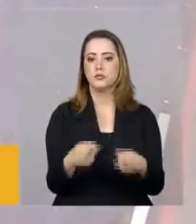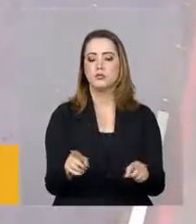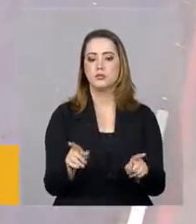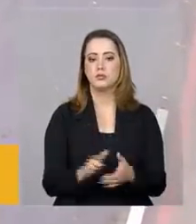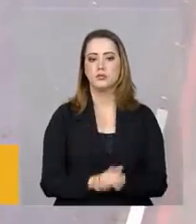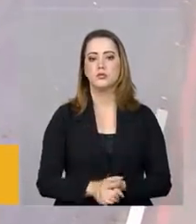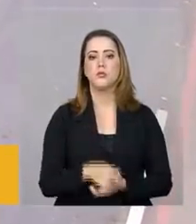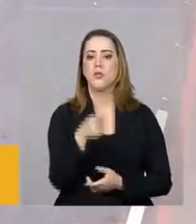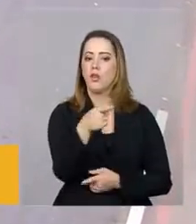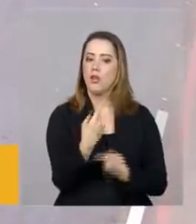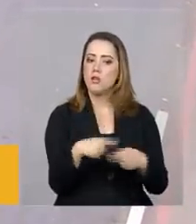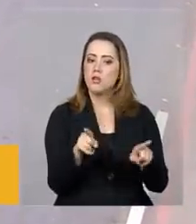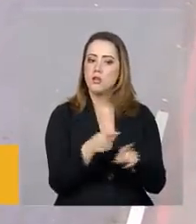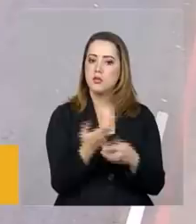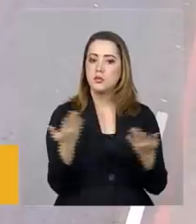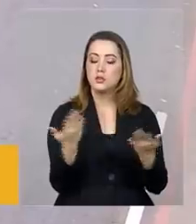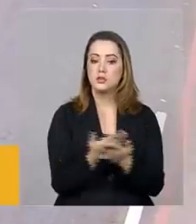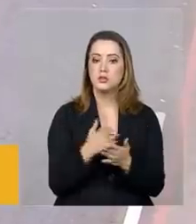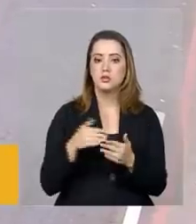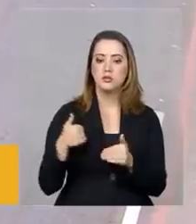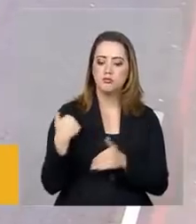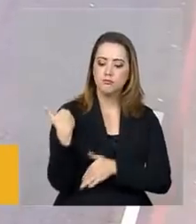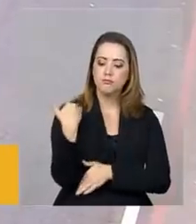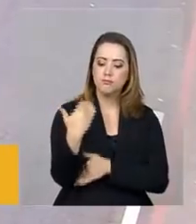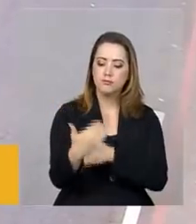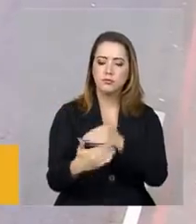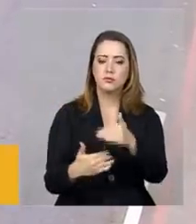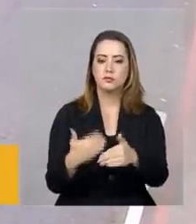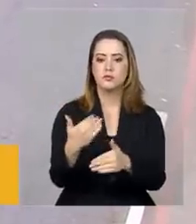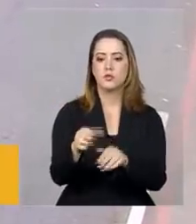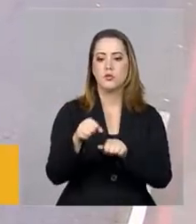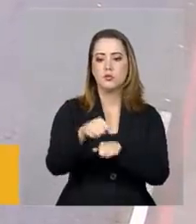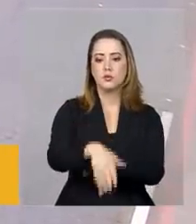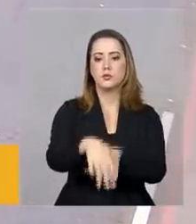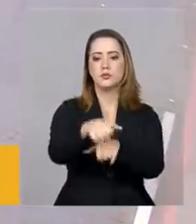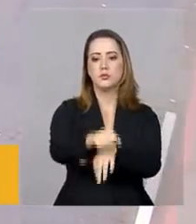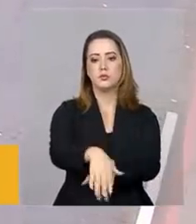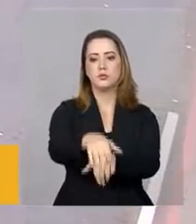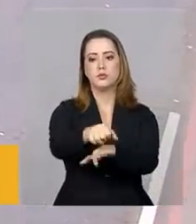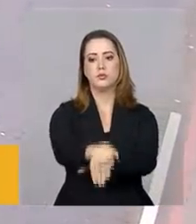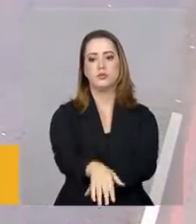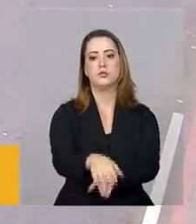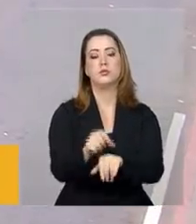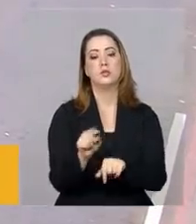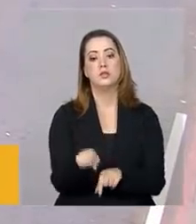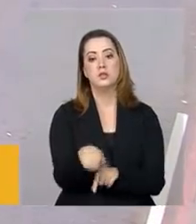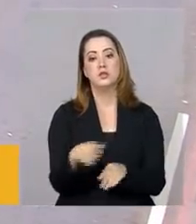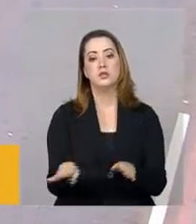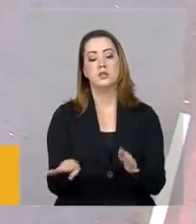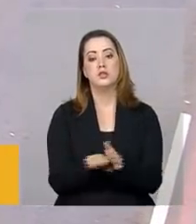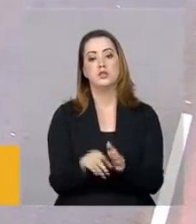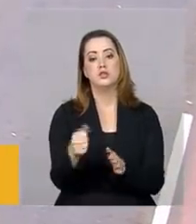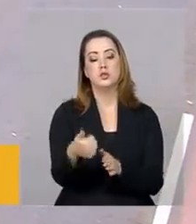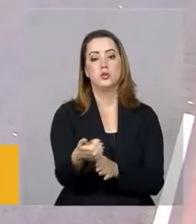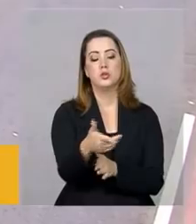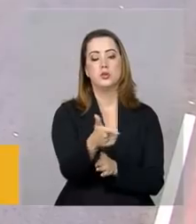Banda que saiu do recuo agora e segue o desfile, chegando então mais uma força.